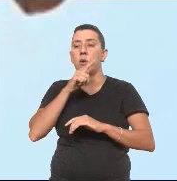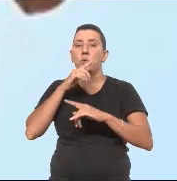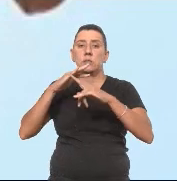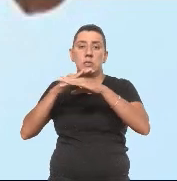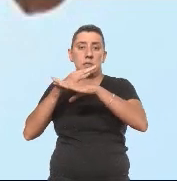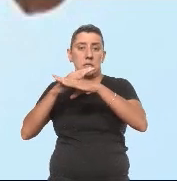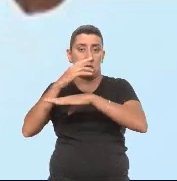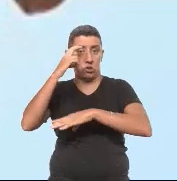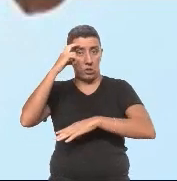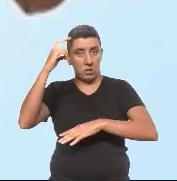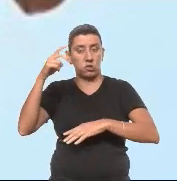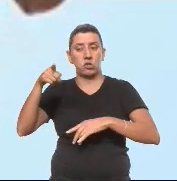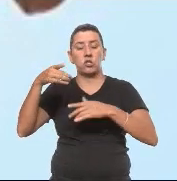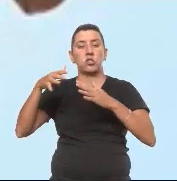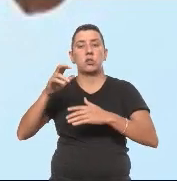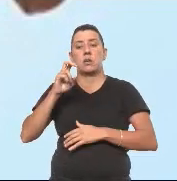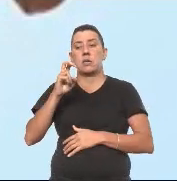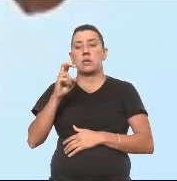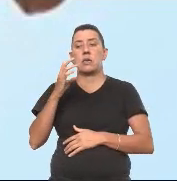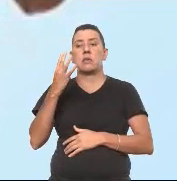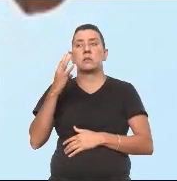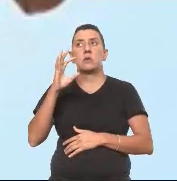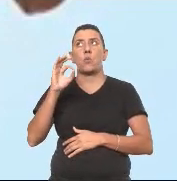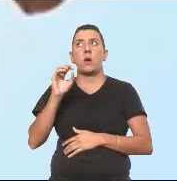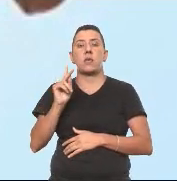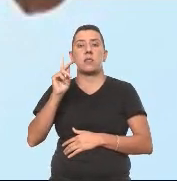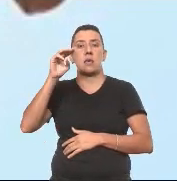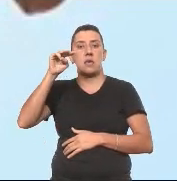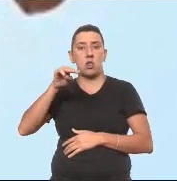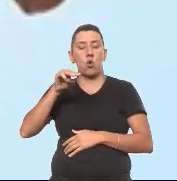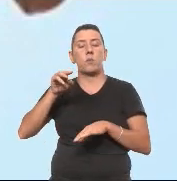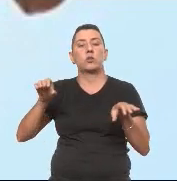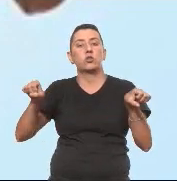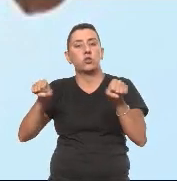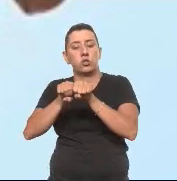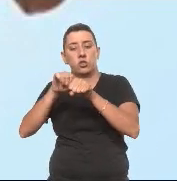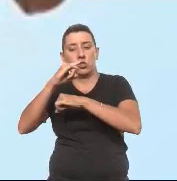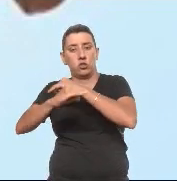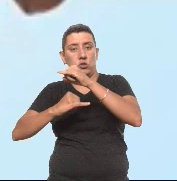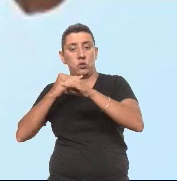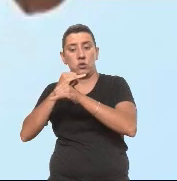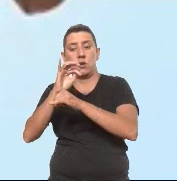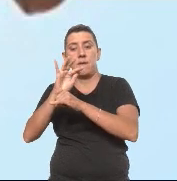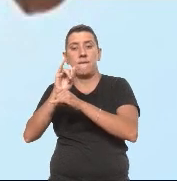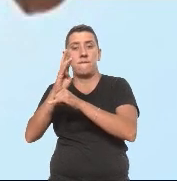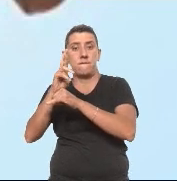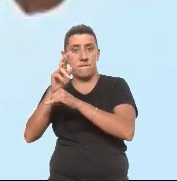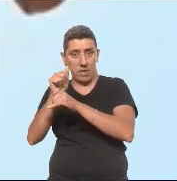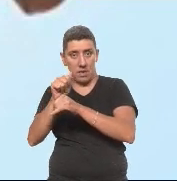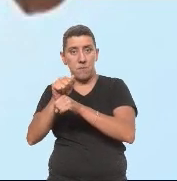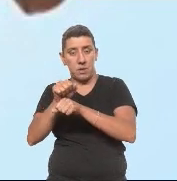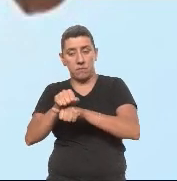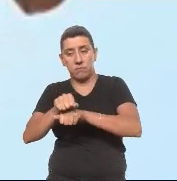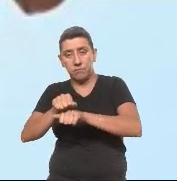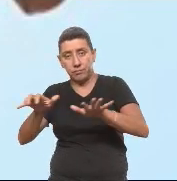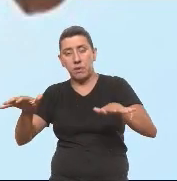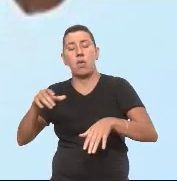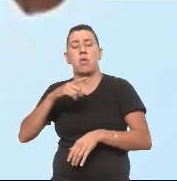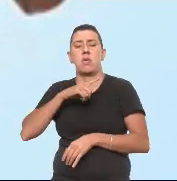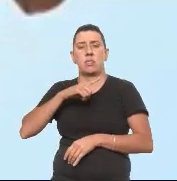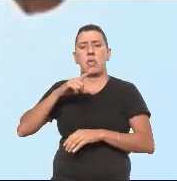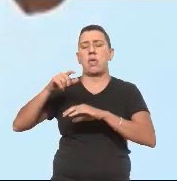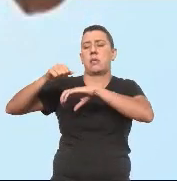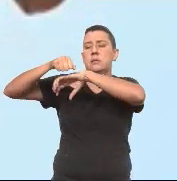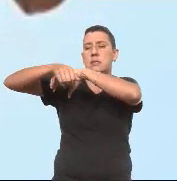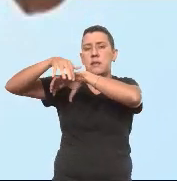é são 540 km de fibra que foram feitas todos no município é um novo datacenter com